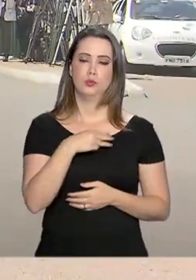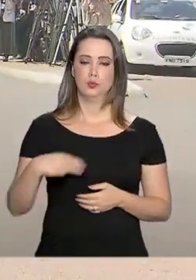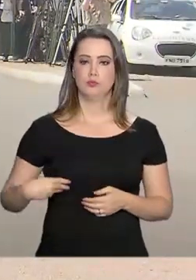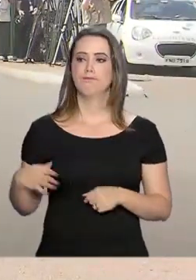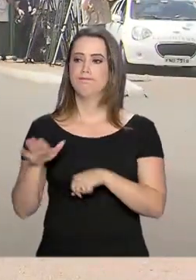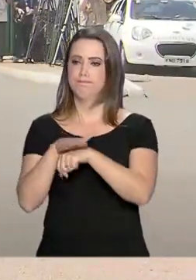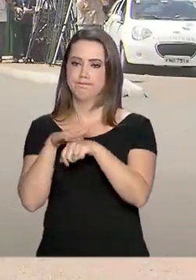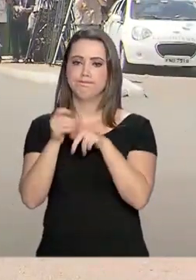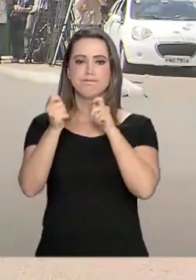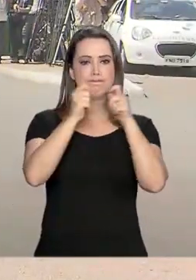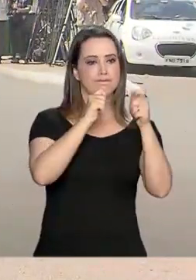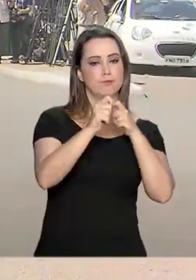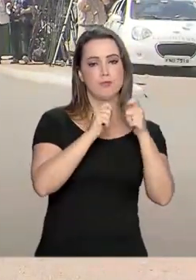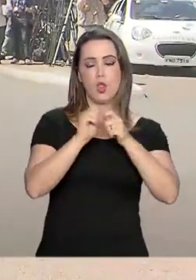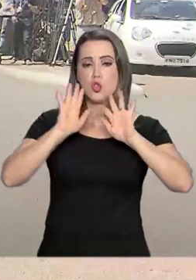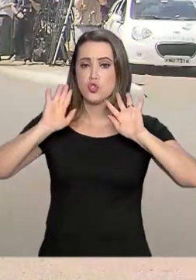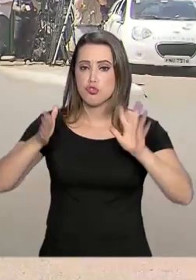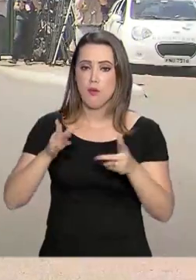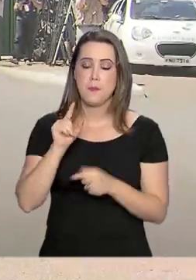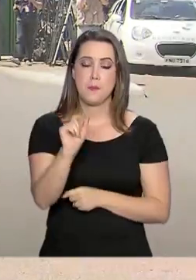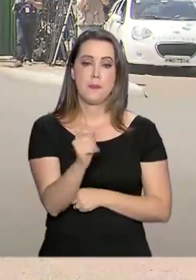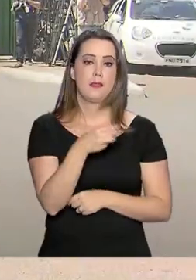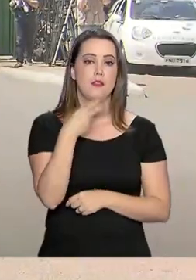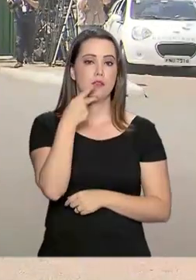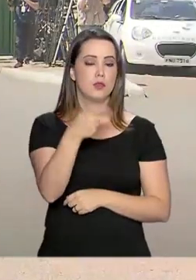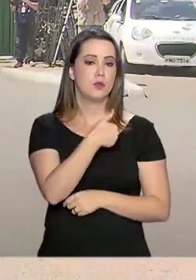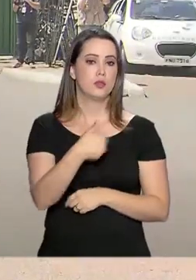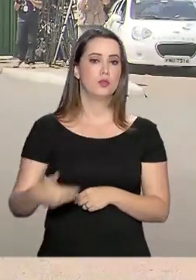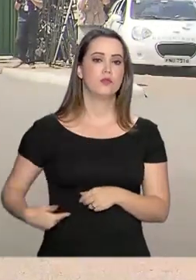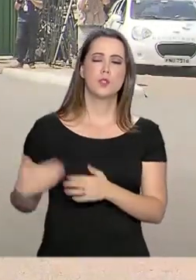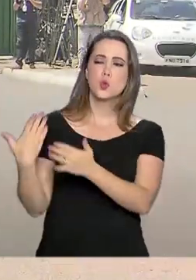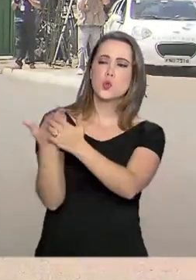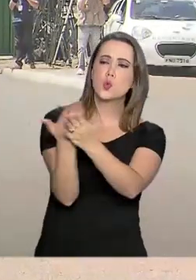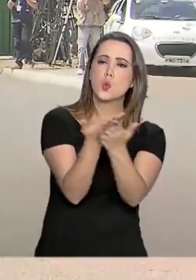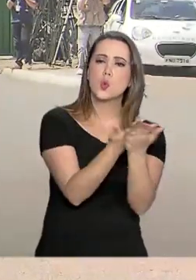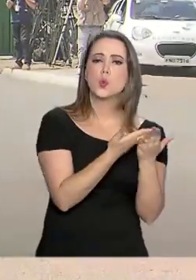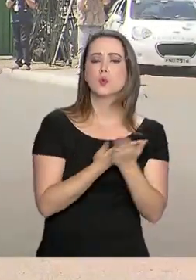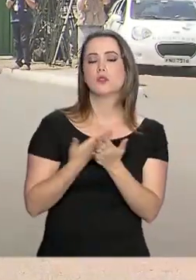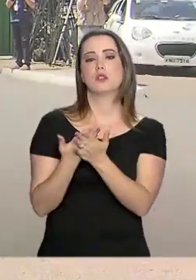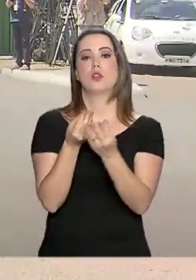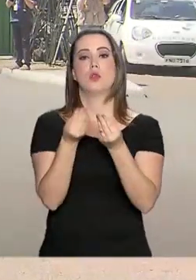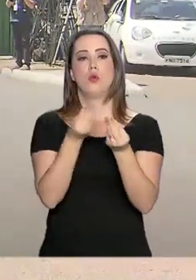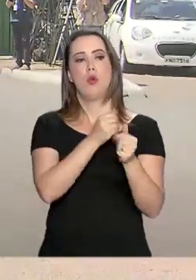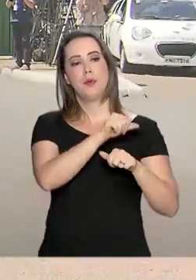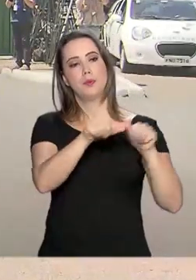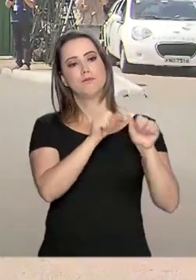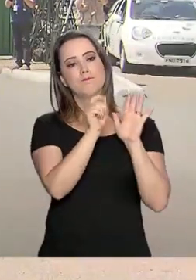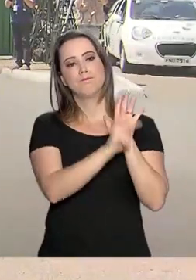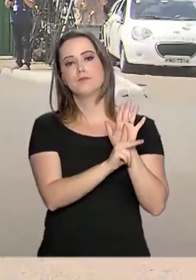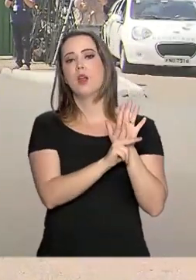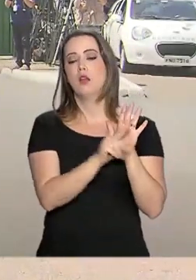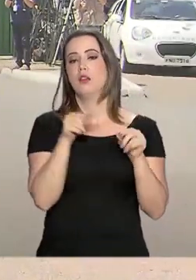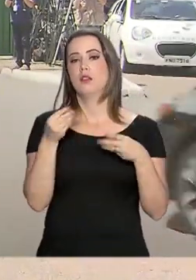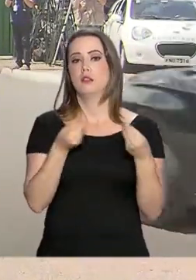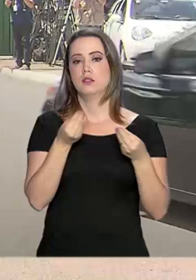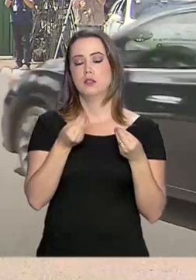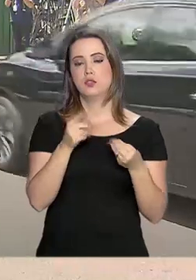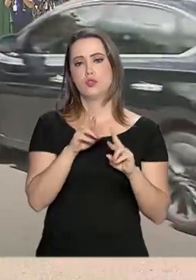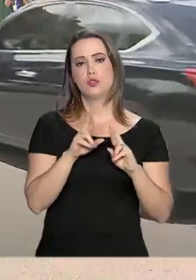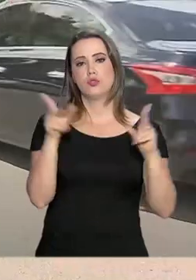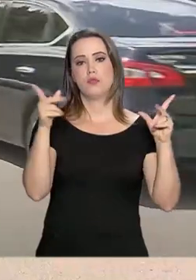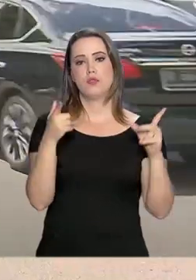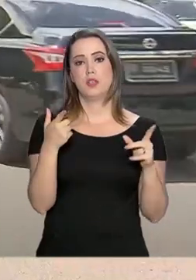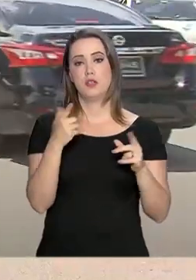com a imprensa mais cedo, ele disse que o governo estuda um sistema previdenciário alternativo em que,